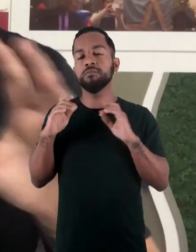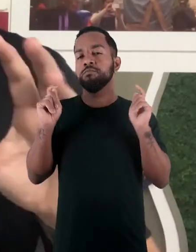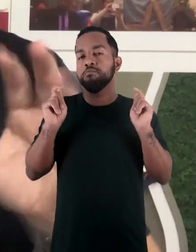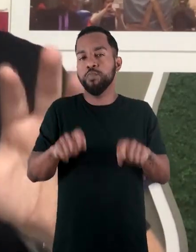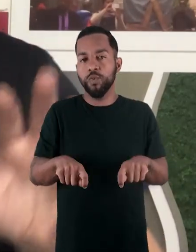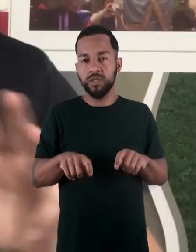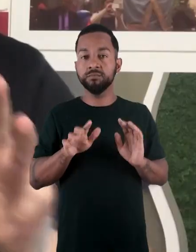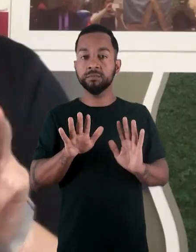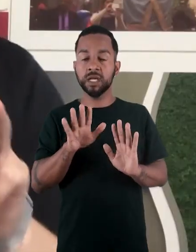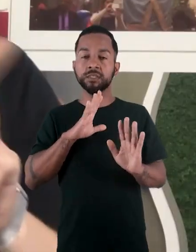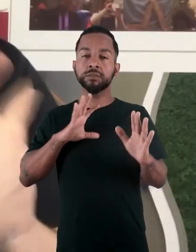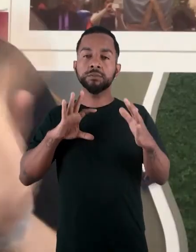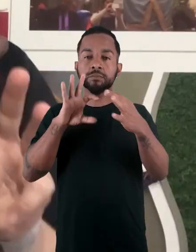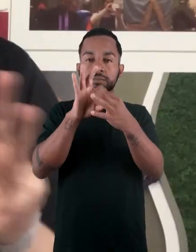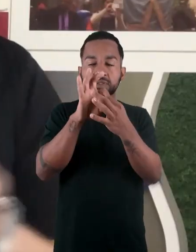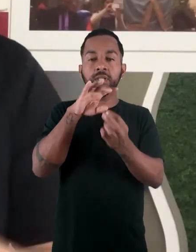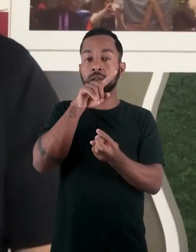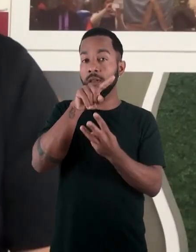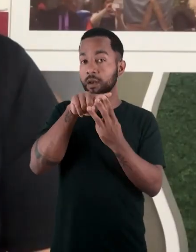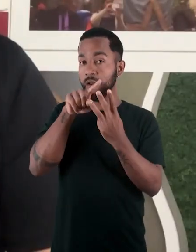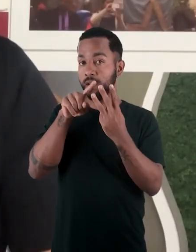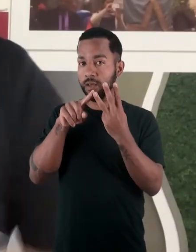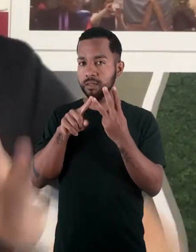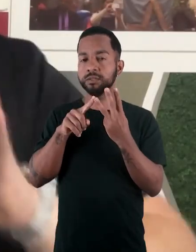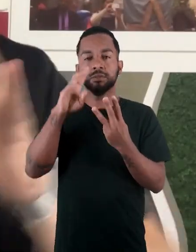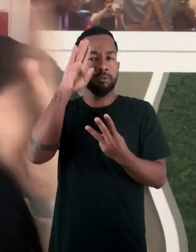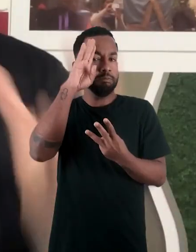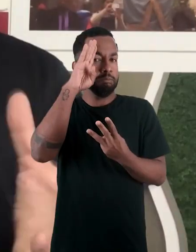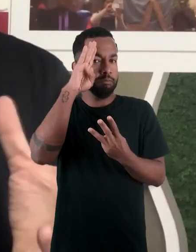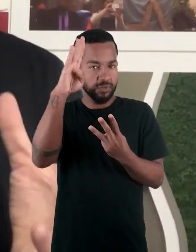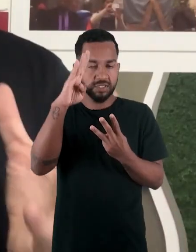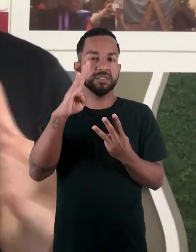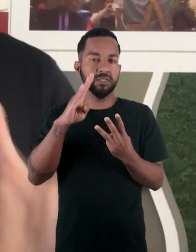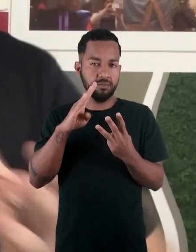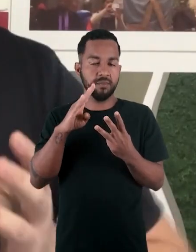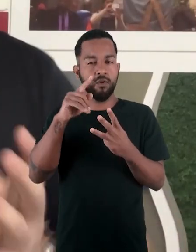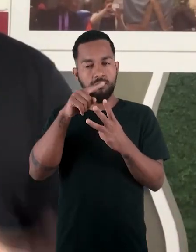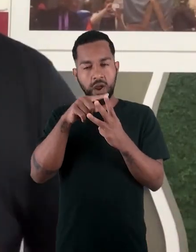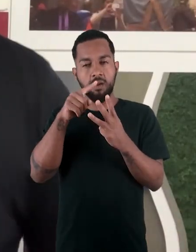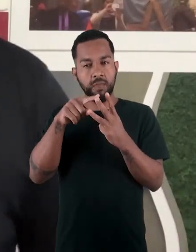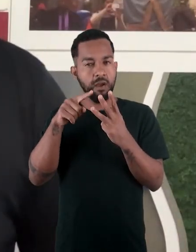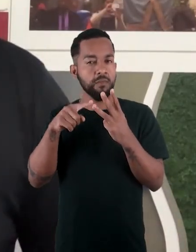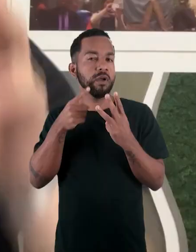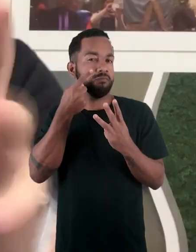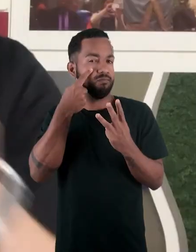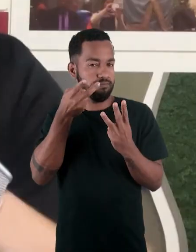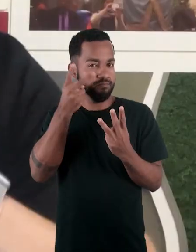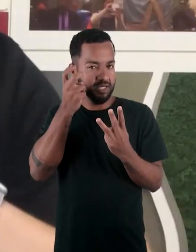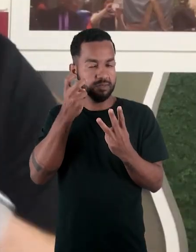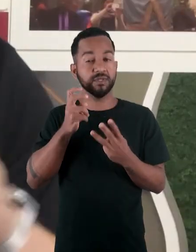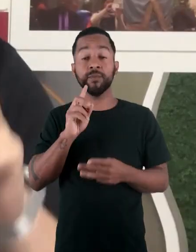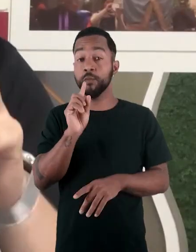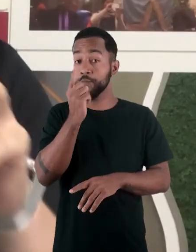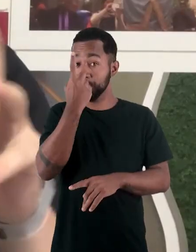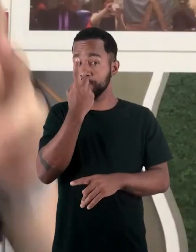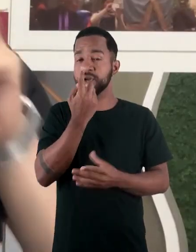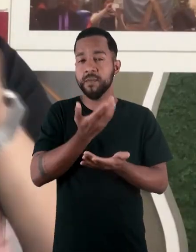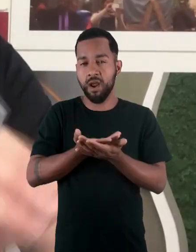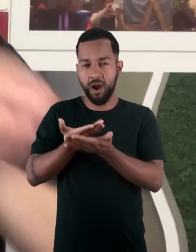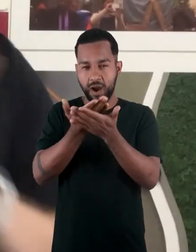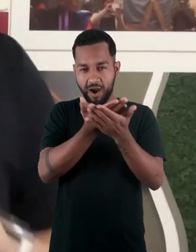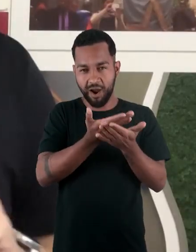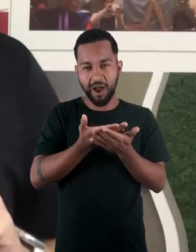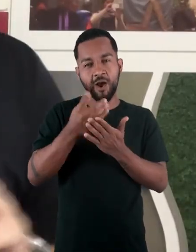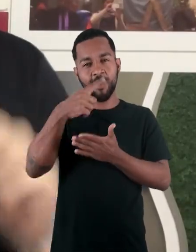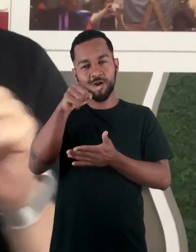sobre isso, apoiado em 3 principais pontos, que a gente vai ver aqui no Via Cultural Mix. Nessa primeira aula, para começar a te instigar